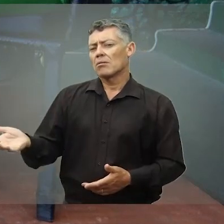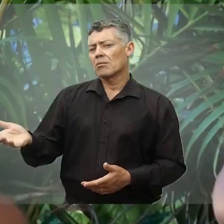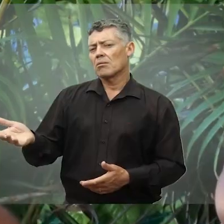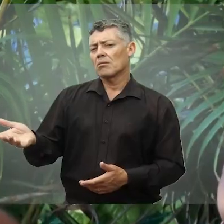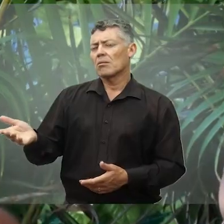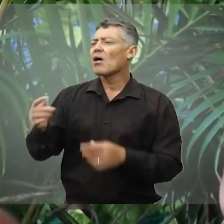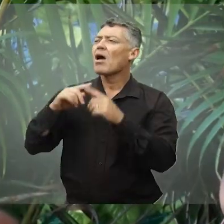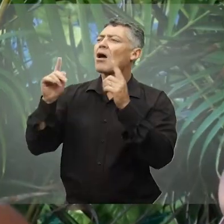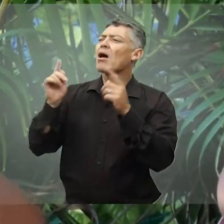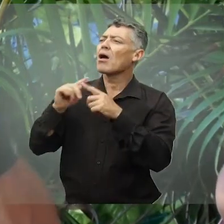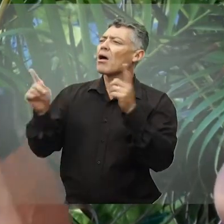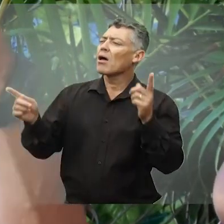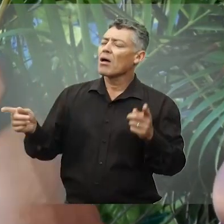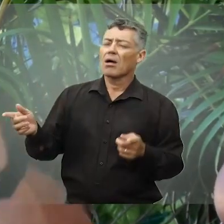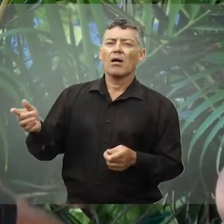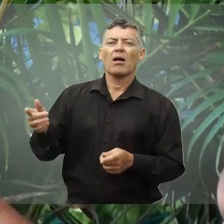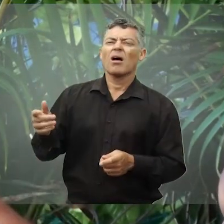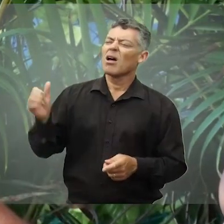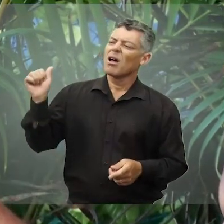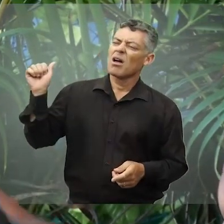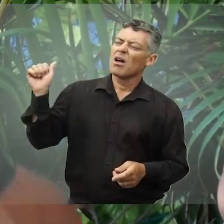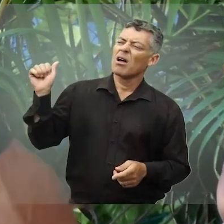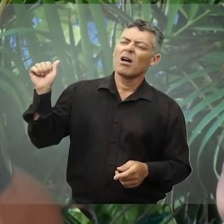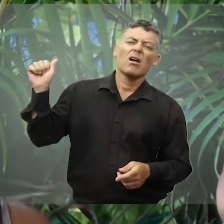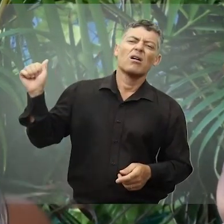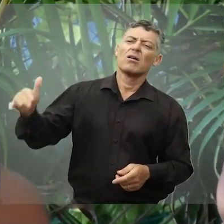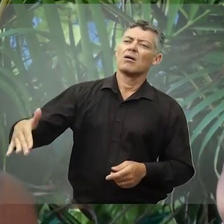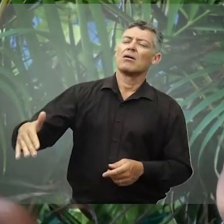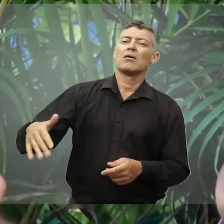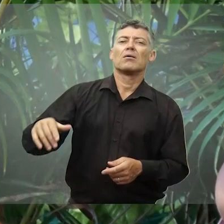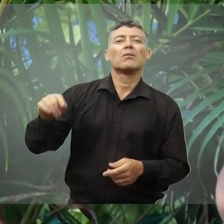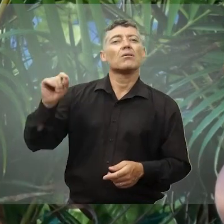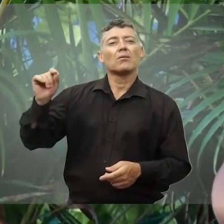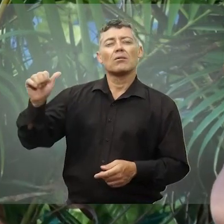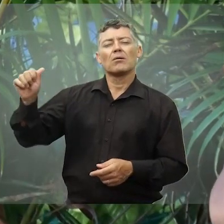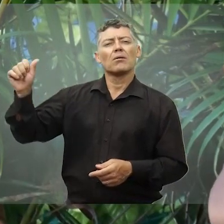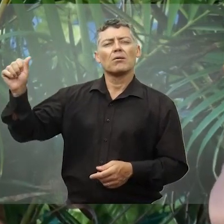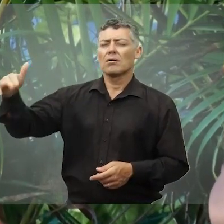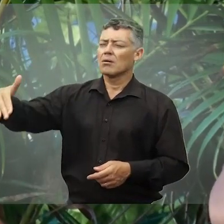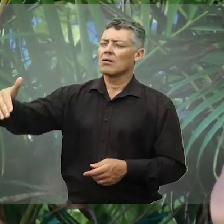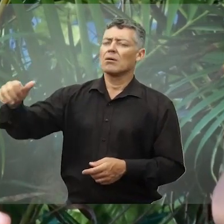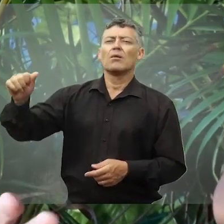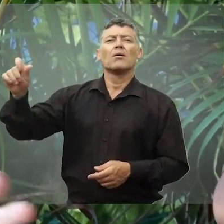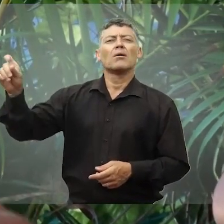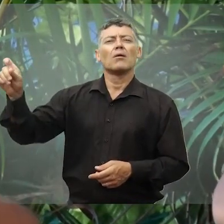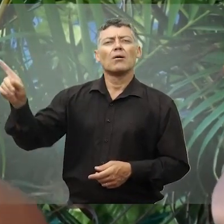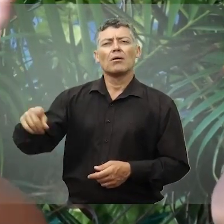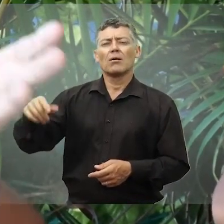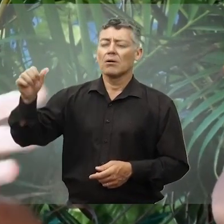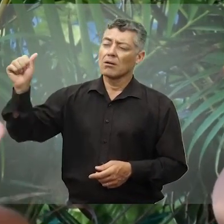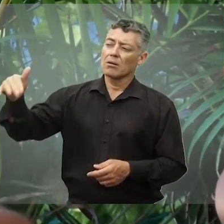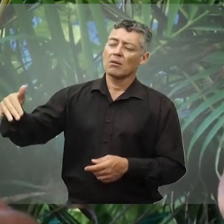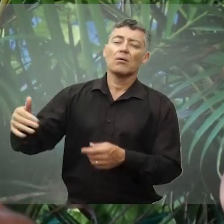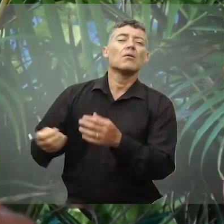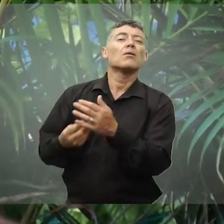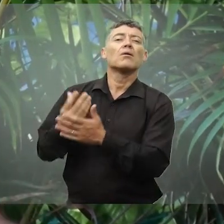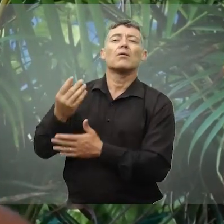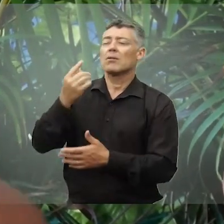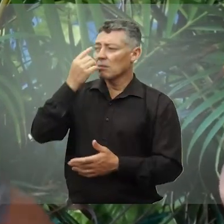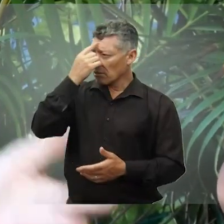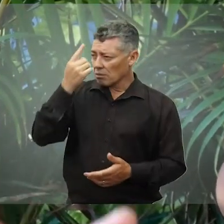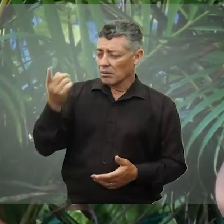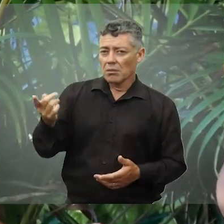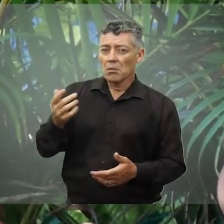uma crítica, que falava axé babá, como se as músicas de axé não prestassem. Então foi criado por